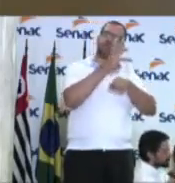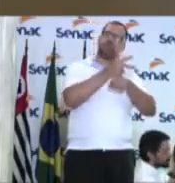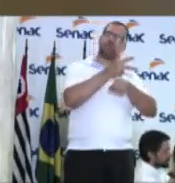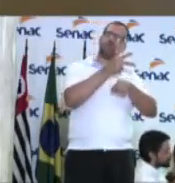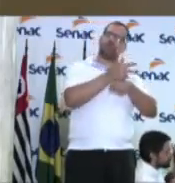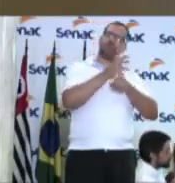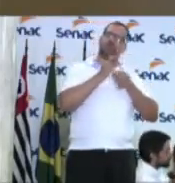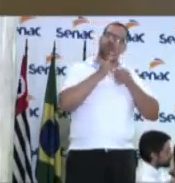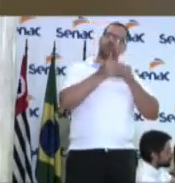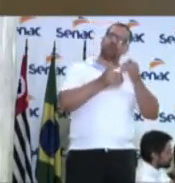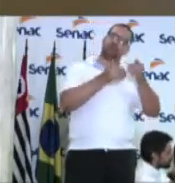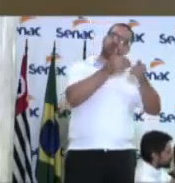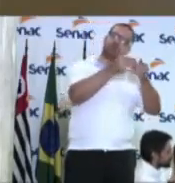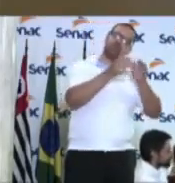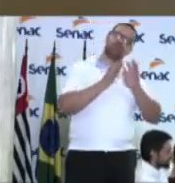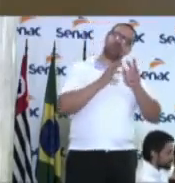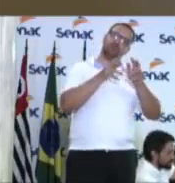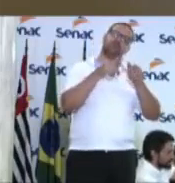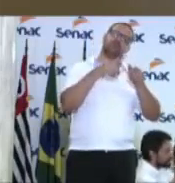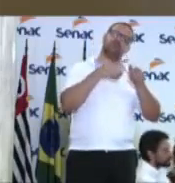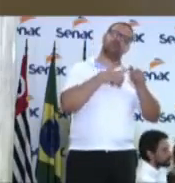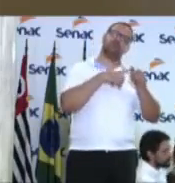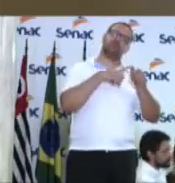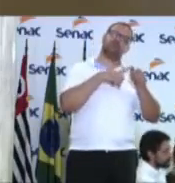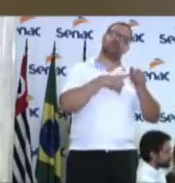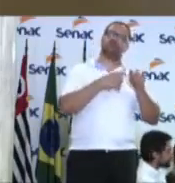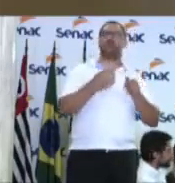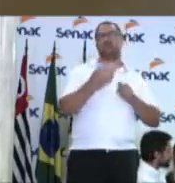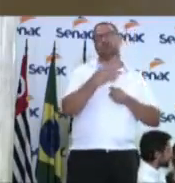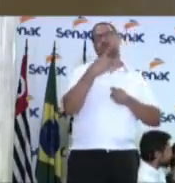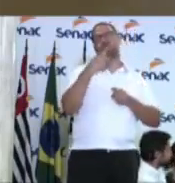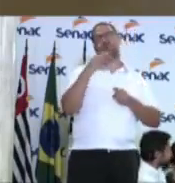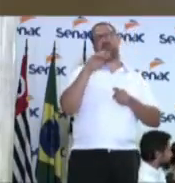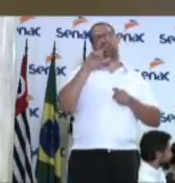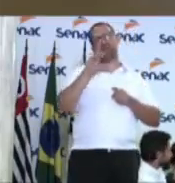os carros durante todos os episódios iam estar no novo Polo.